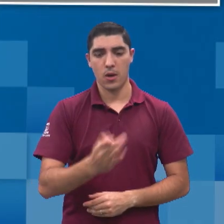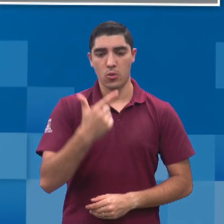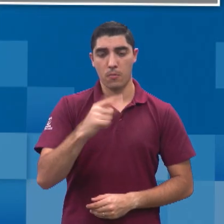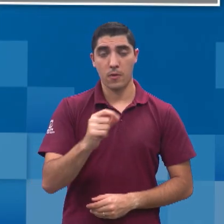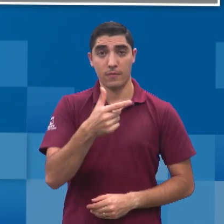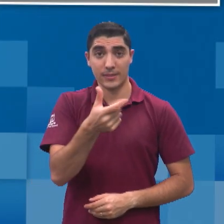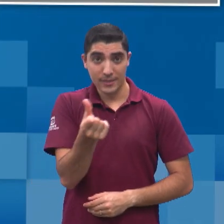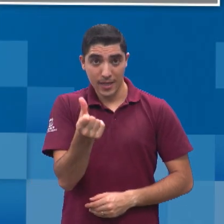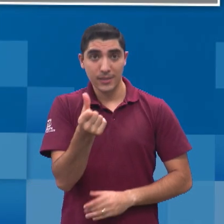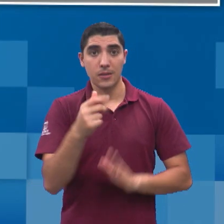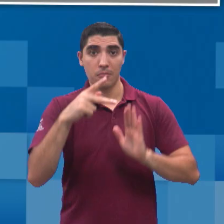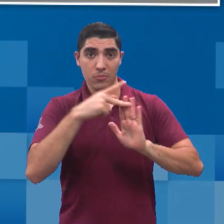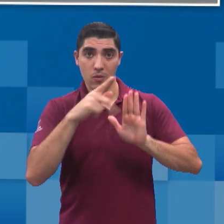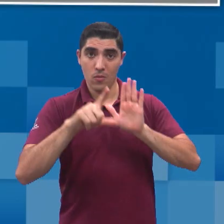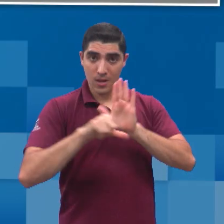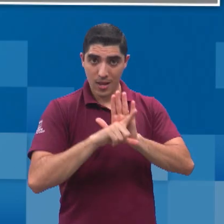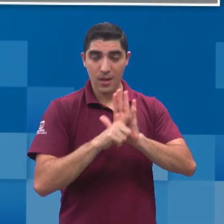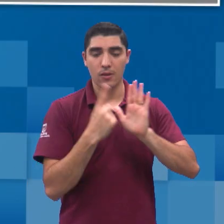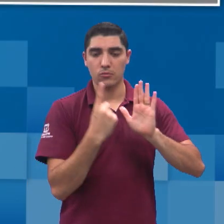3341/2026, projeto de lei número